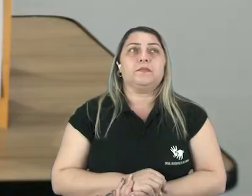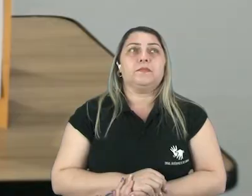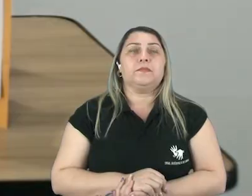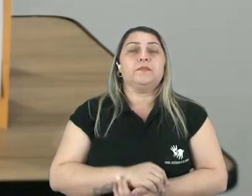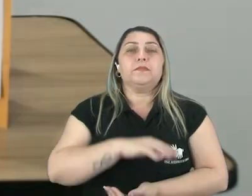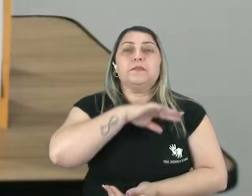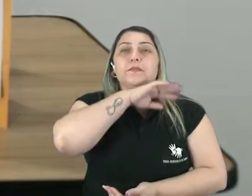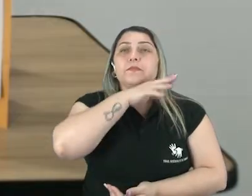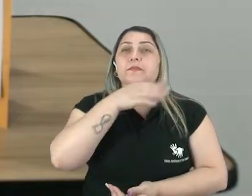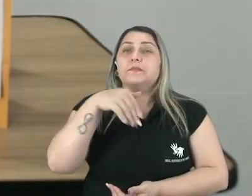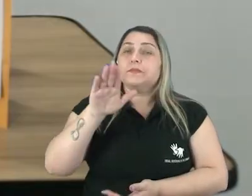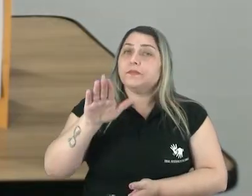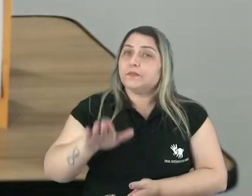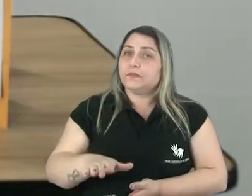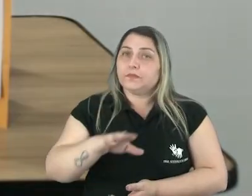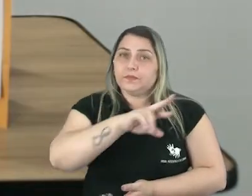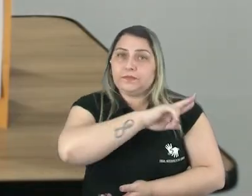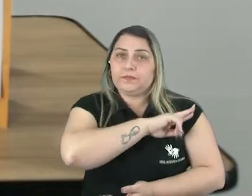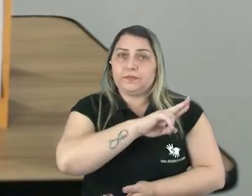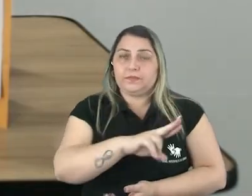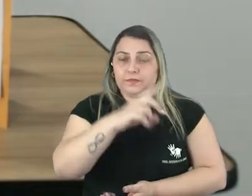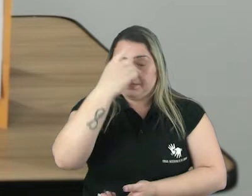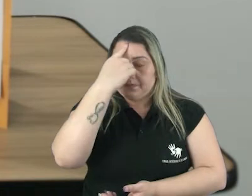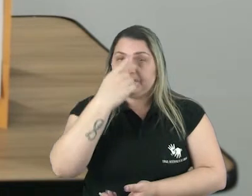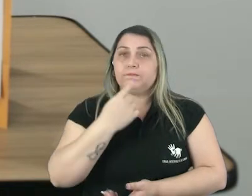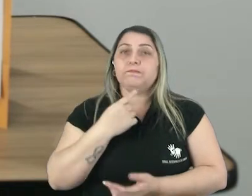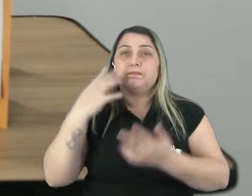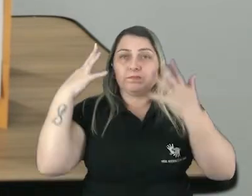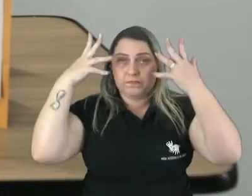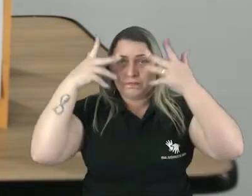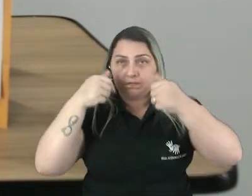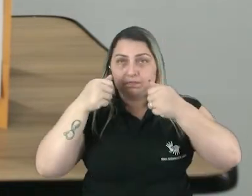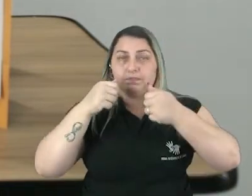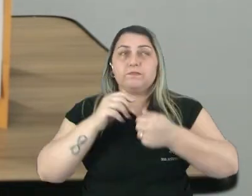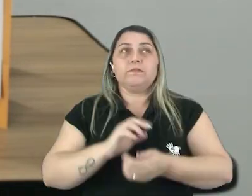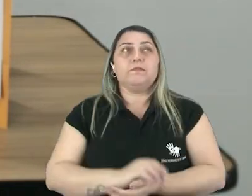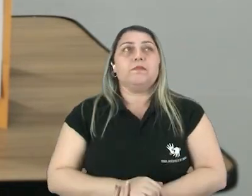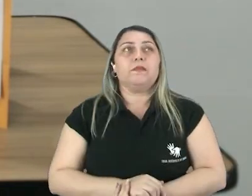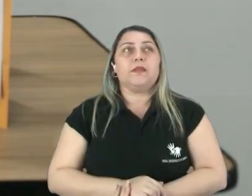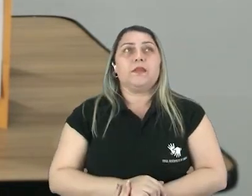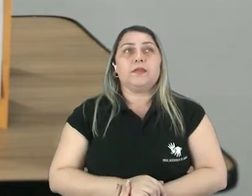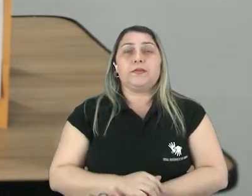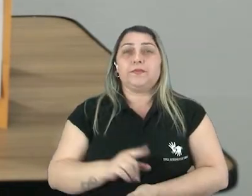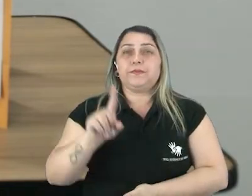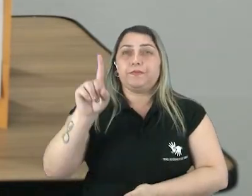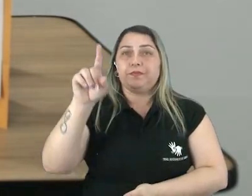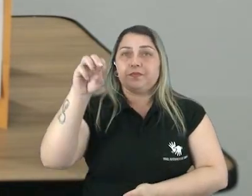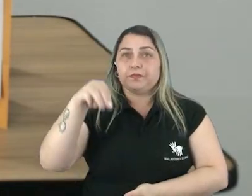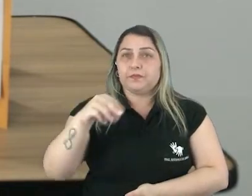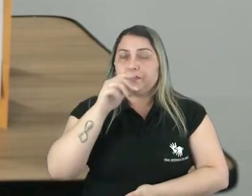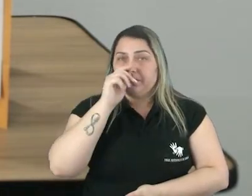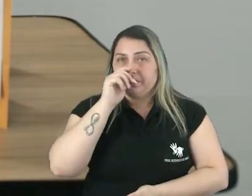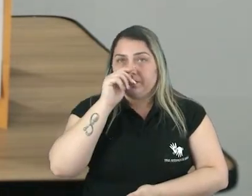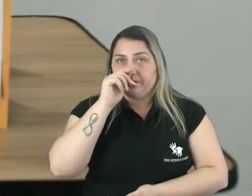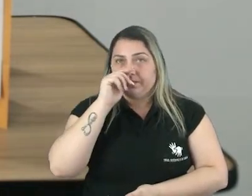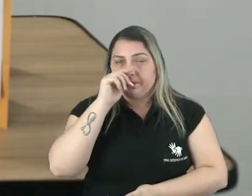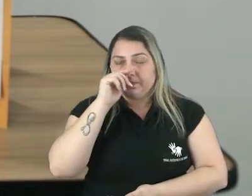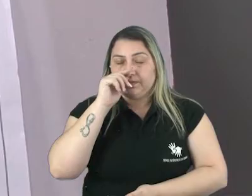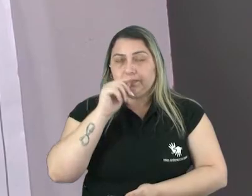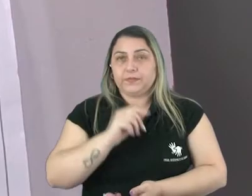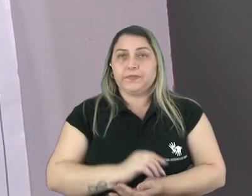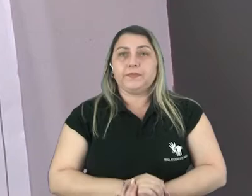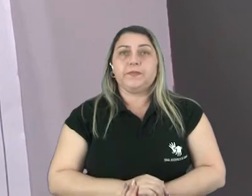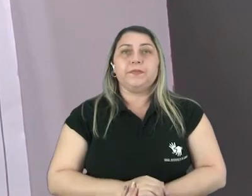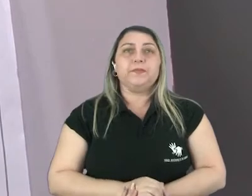O animal mais baixo representado nesta imagem é o leão, que ele chega a medir quantos metros? 1